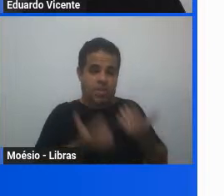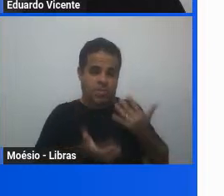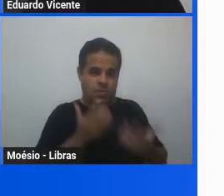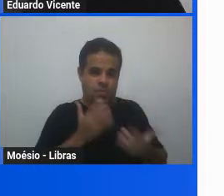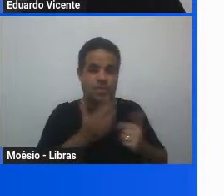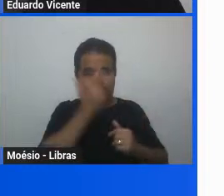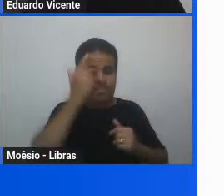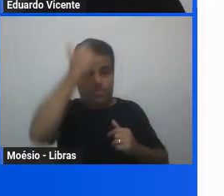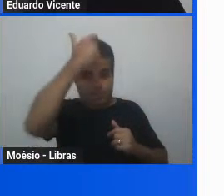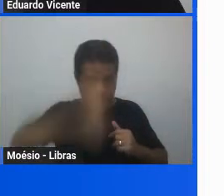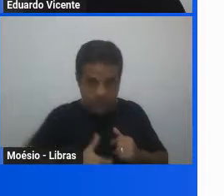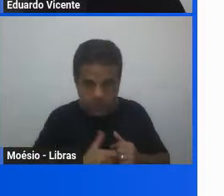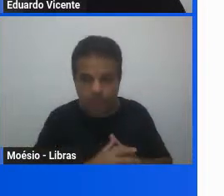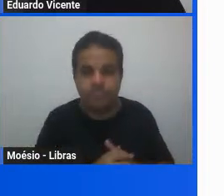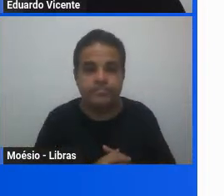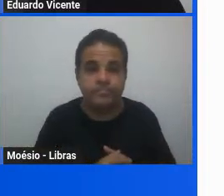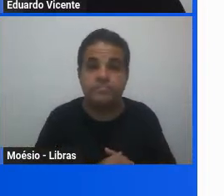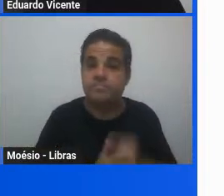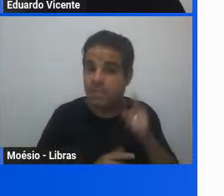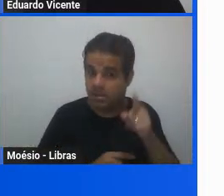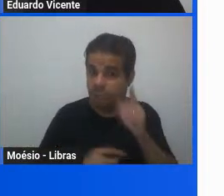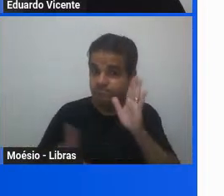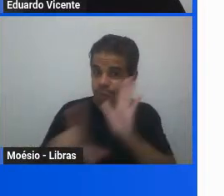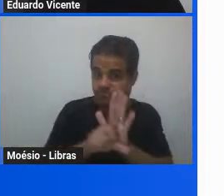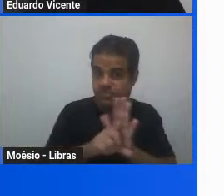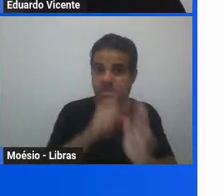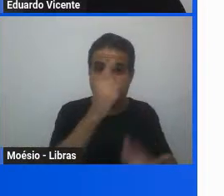vítima. Esta é a Lei